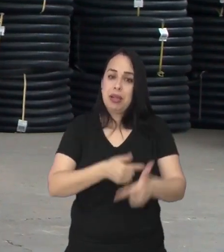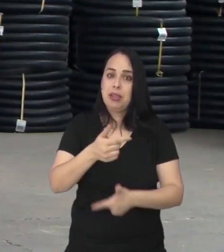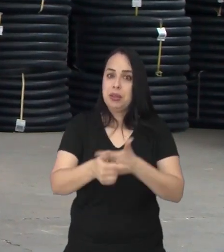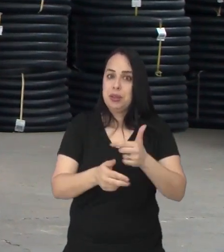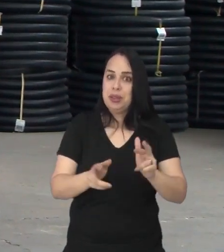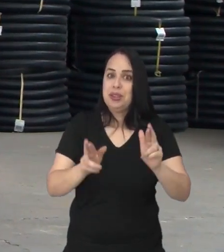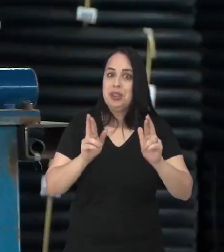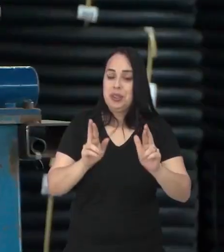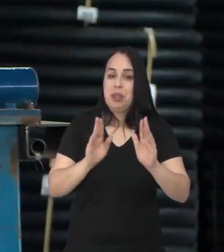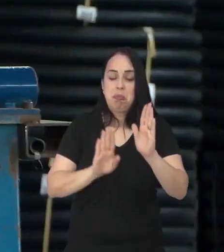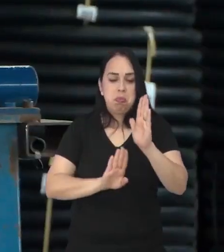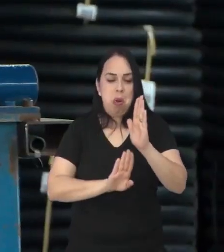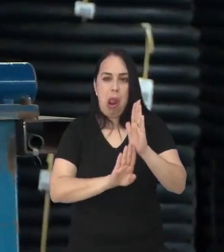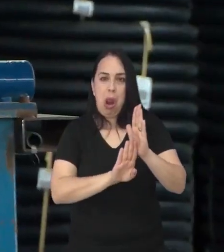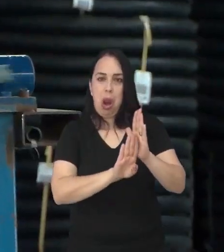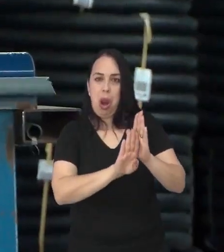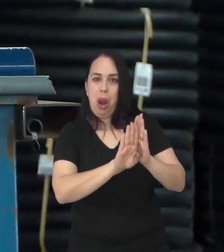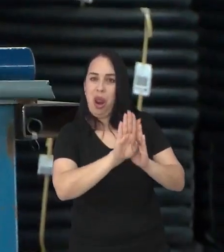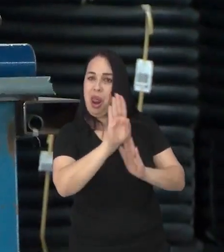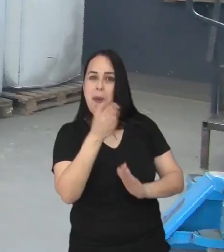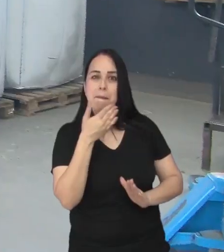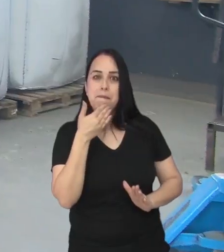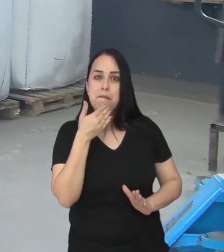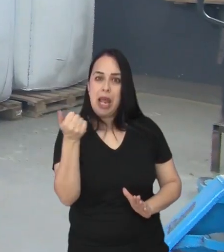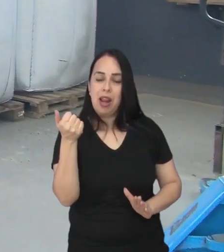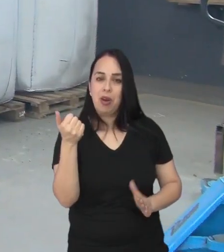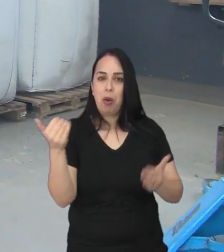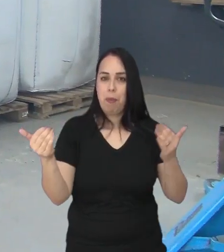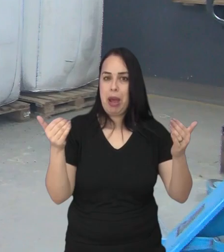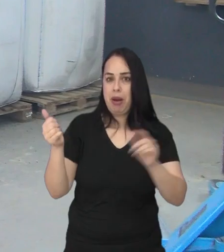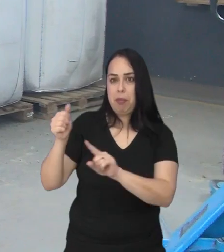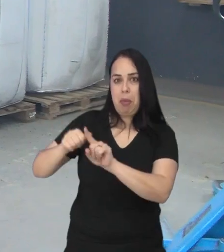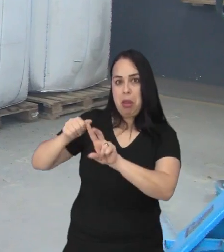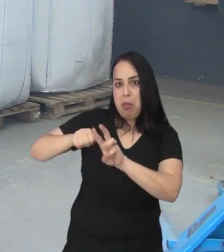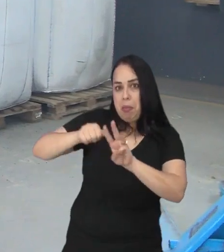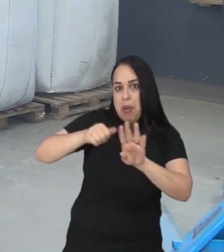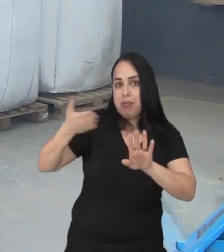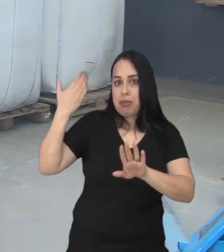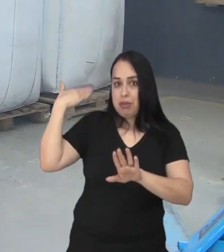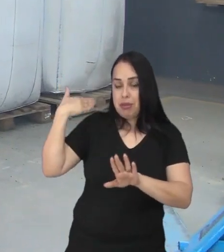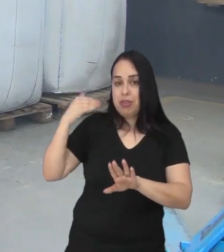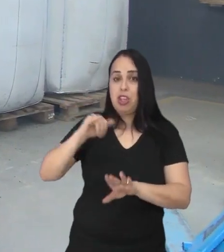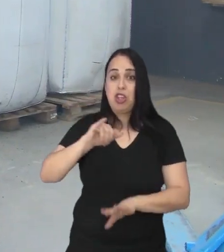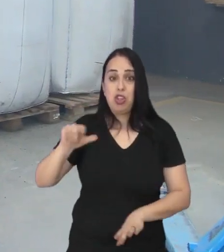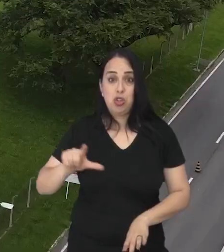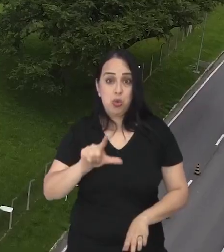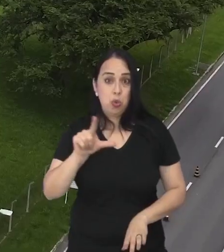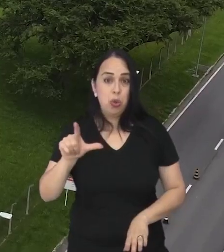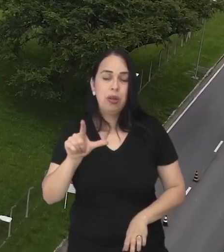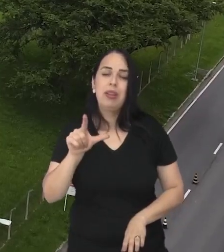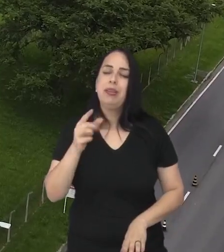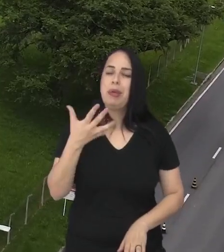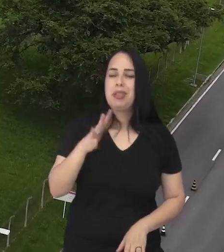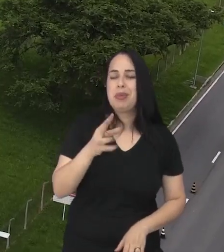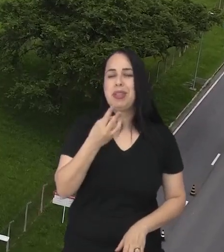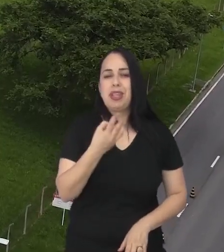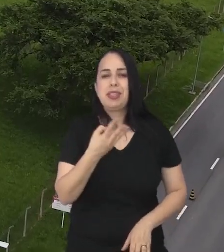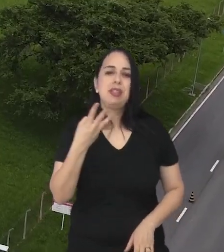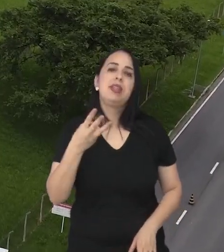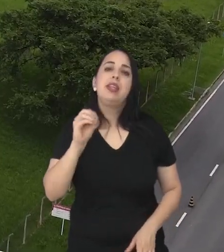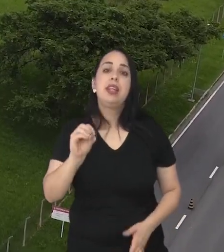de emprego e renda, quem sabe índices ainda melhores do que nos últimos meses. Em julho,